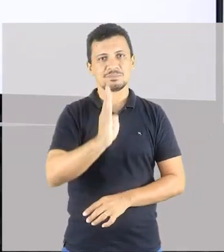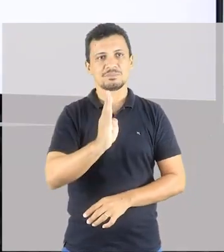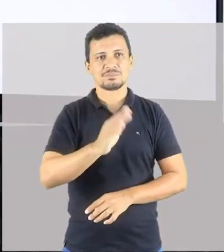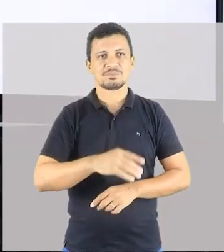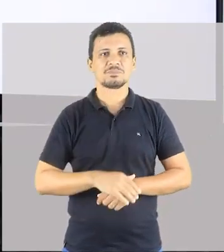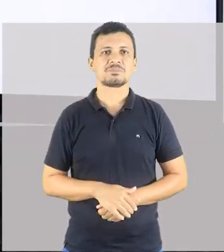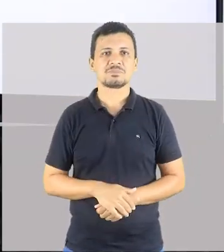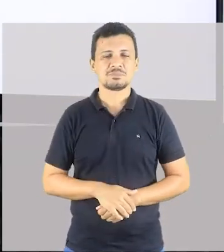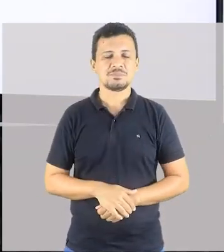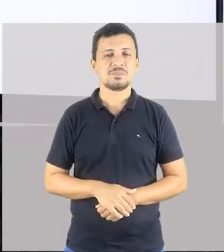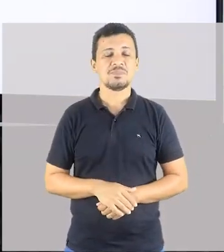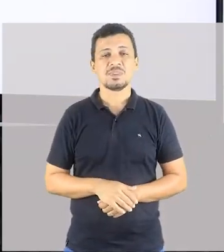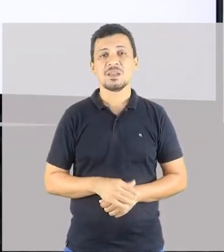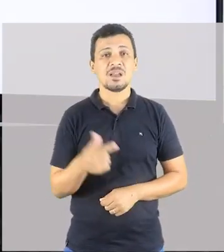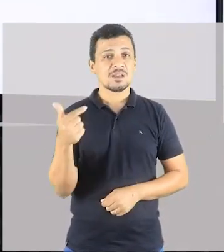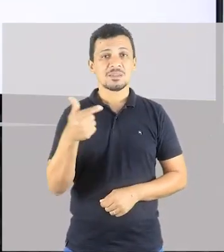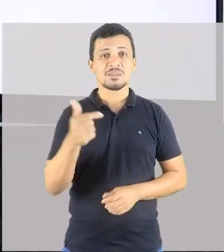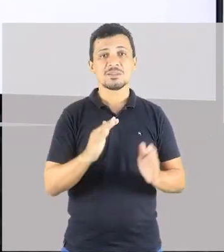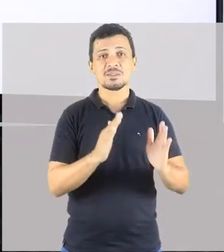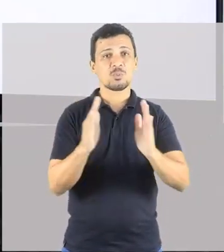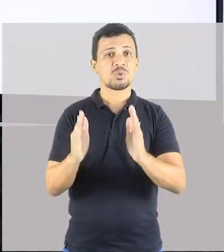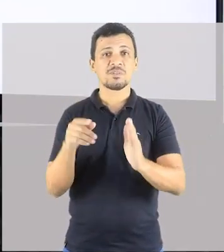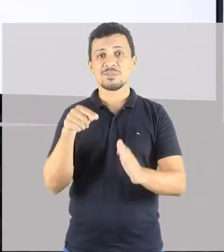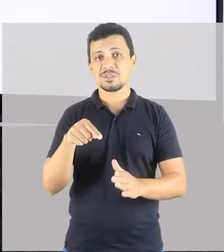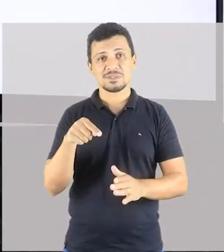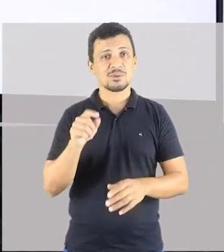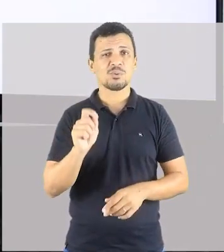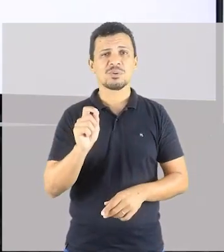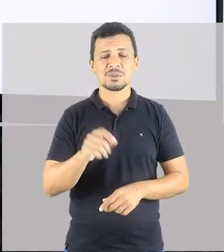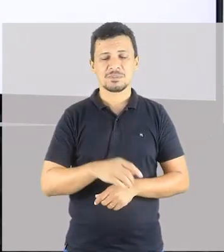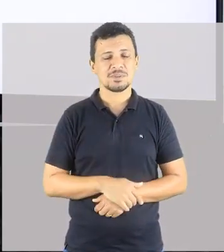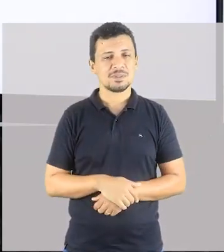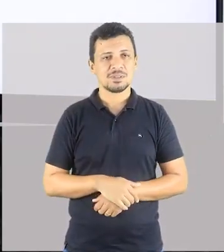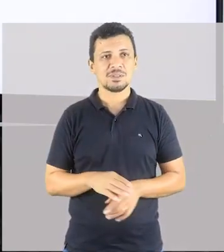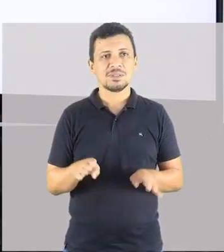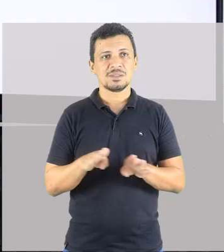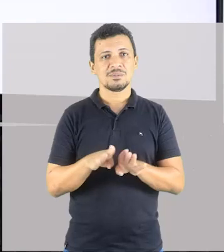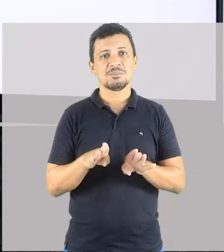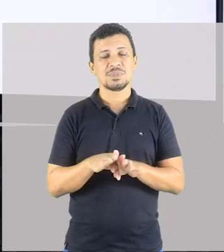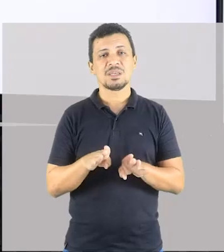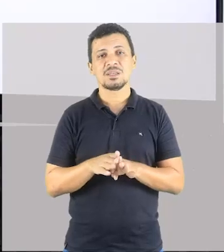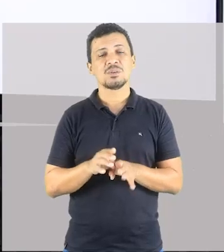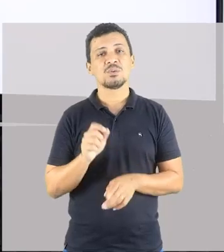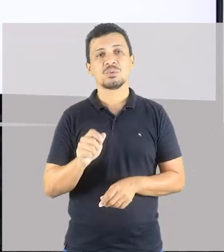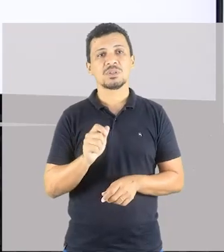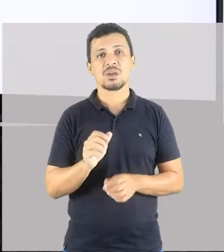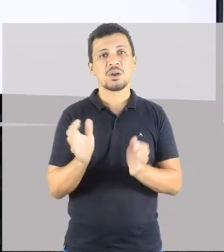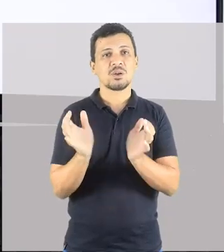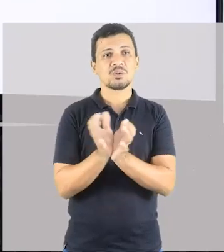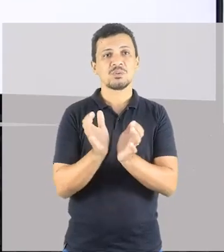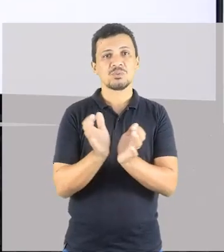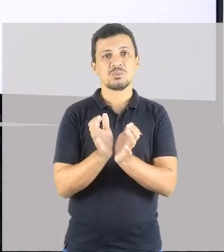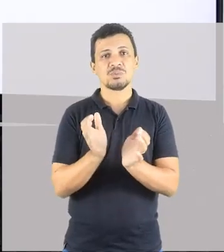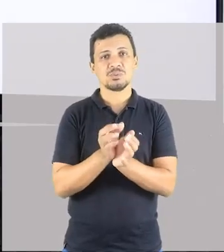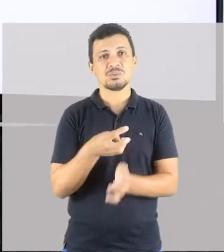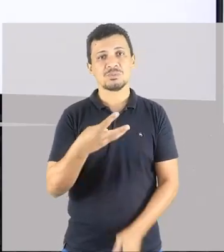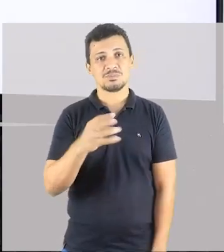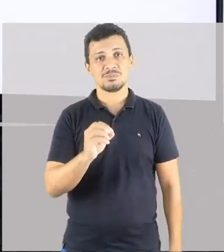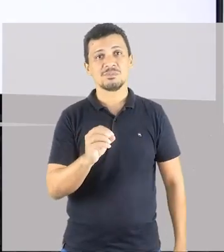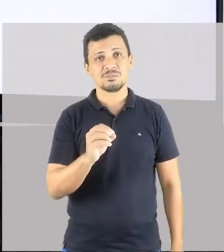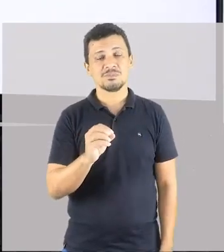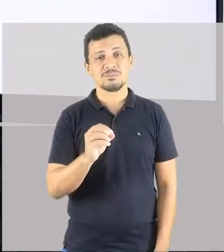né? E a segunda fase aqui associada, também no período chamado de geração de 30, né?